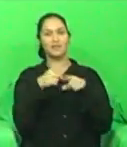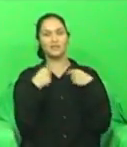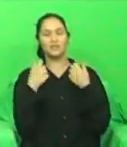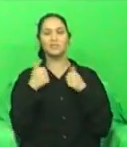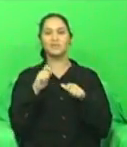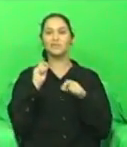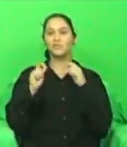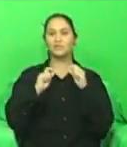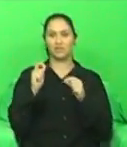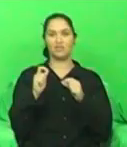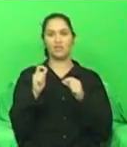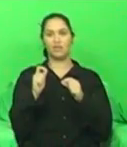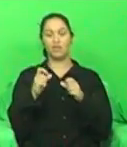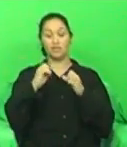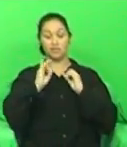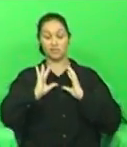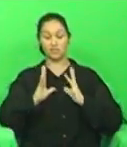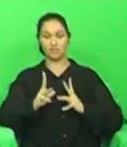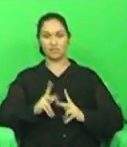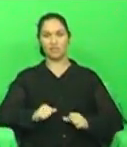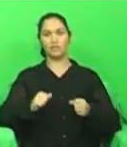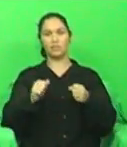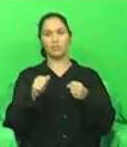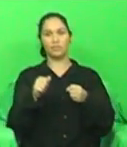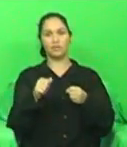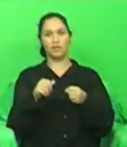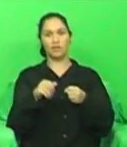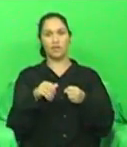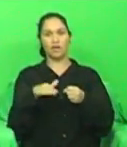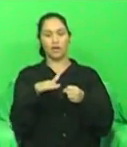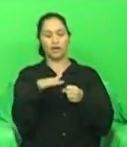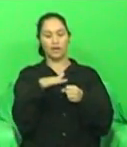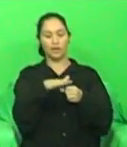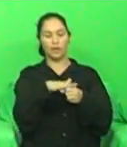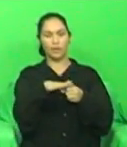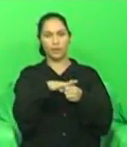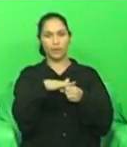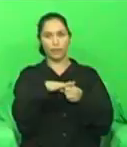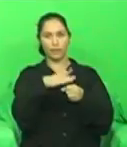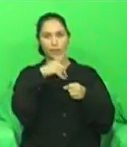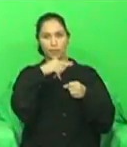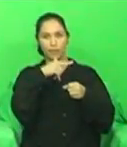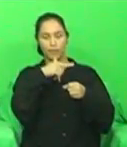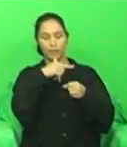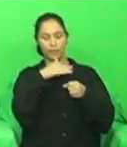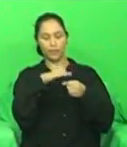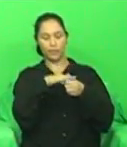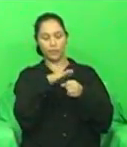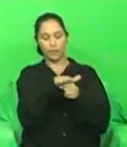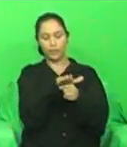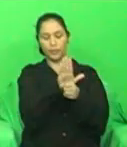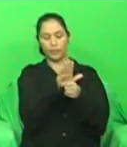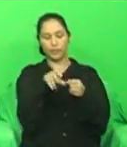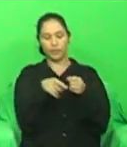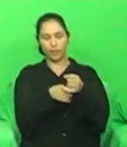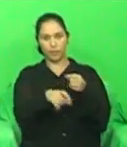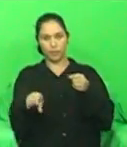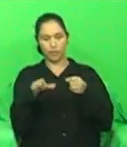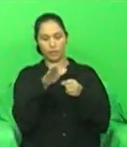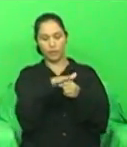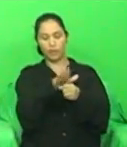sei que a população às vezes só devendo também contribui para sair essas cheias mas precisamos